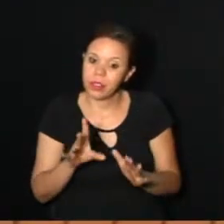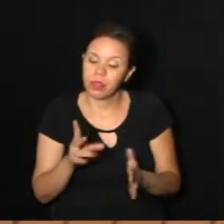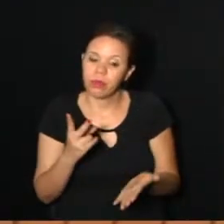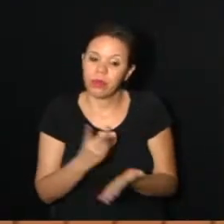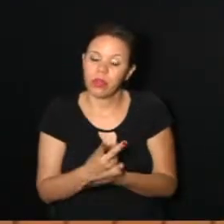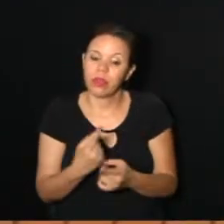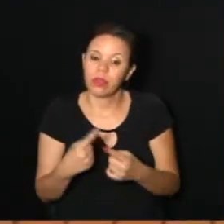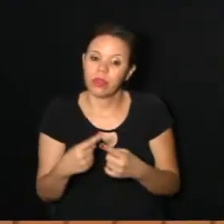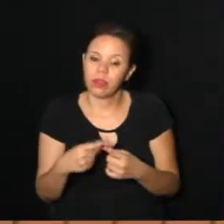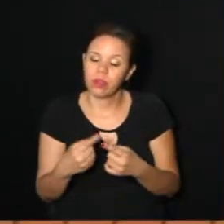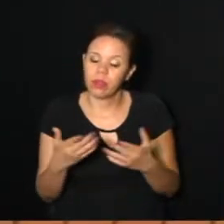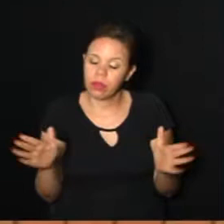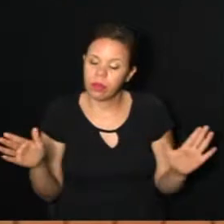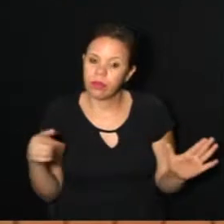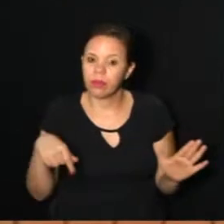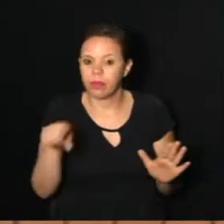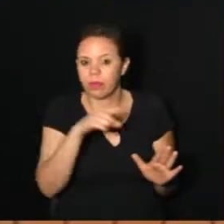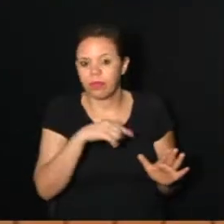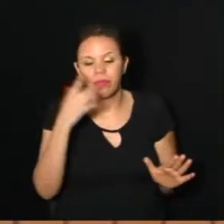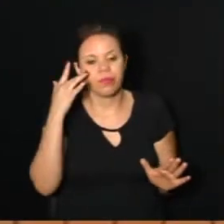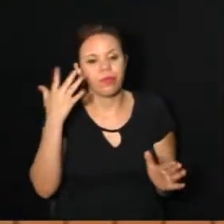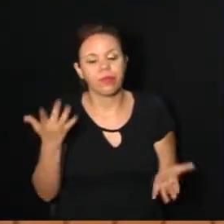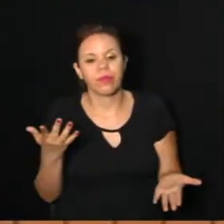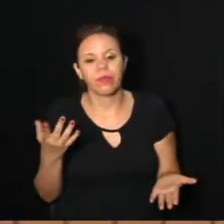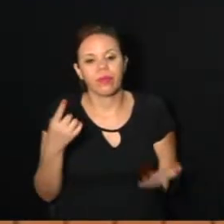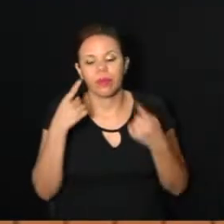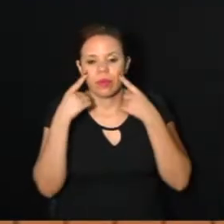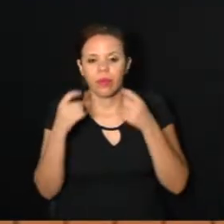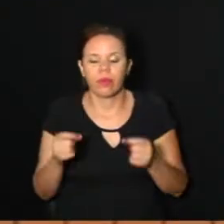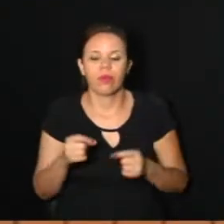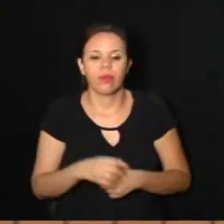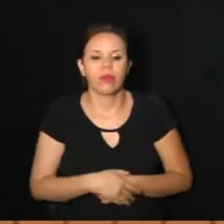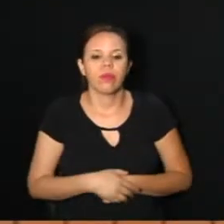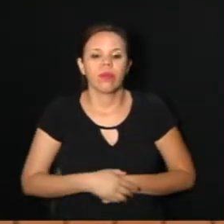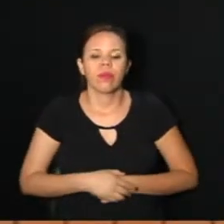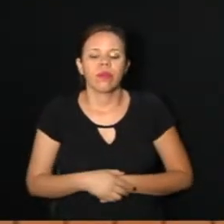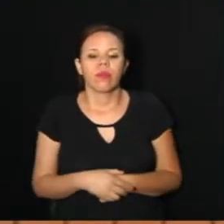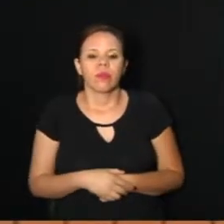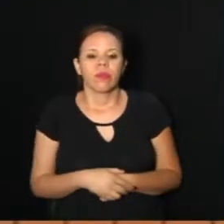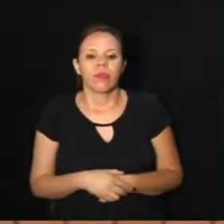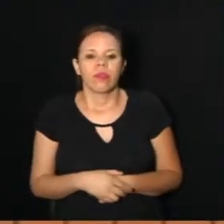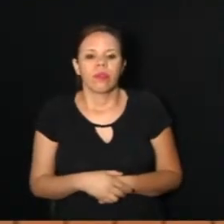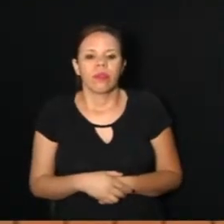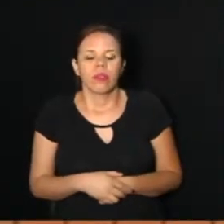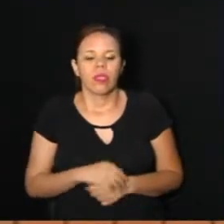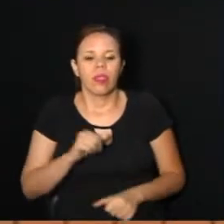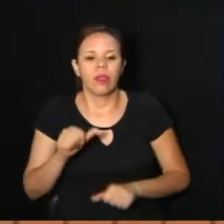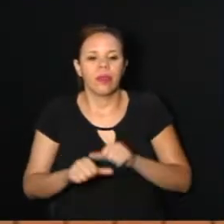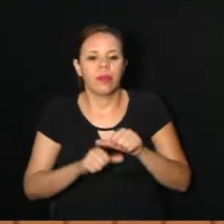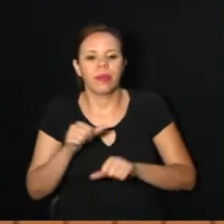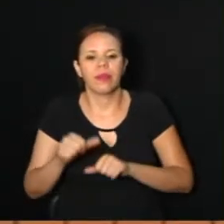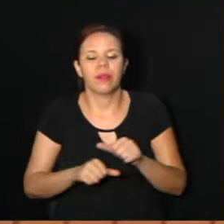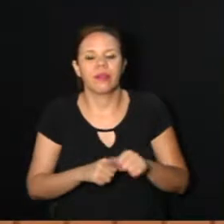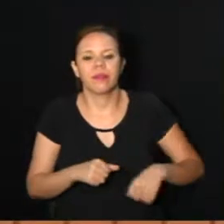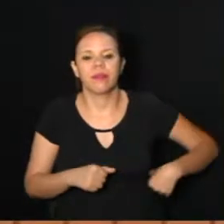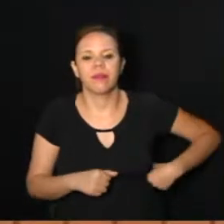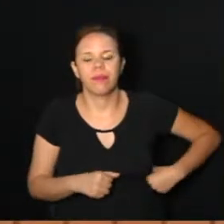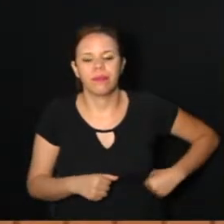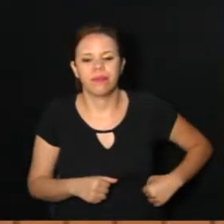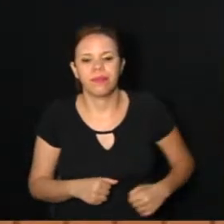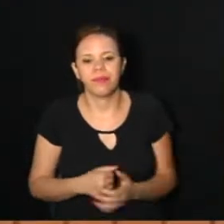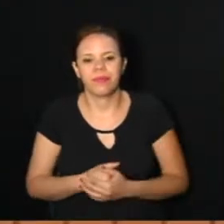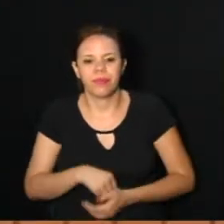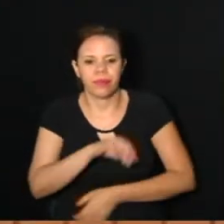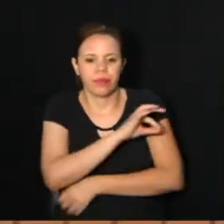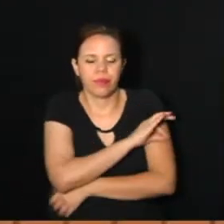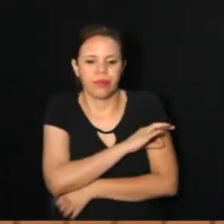coloquei à disposição aqui, porque acho que é um assunto tão interessante e tão contundente aí a mudança de postura do poder público frente